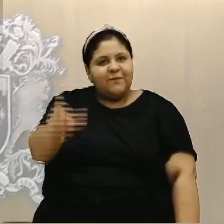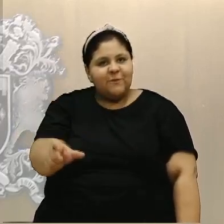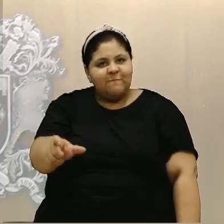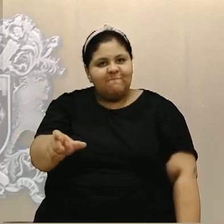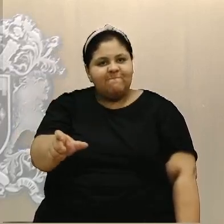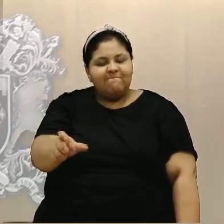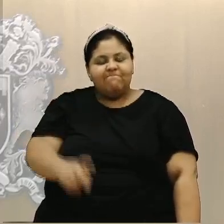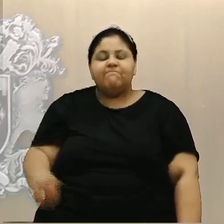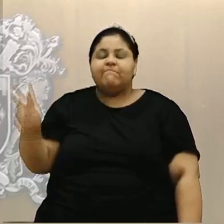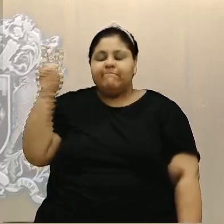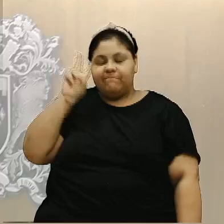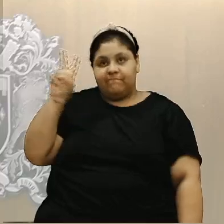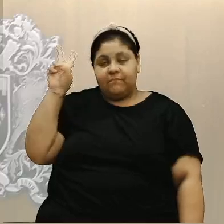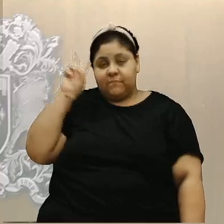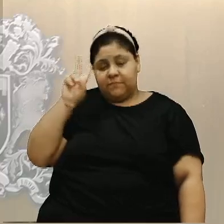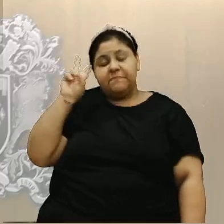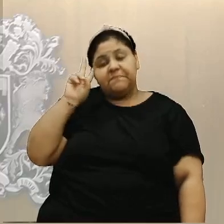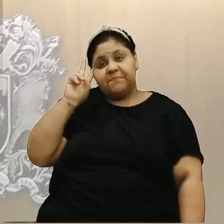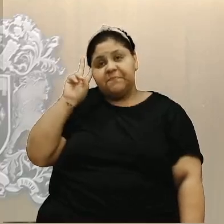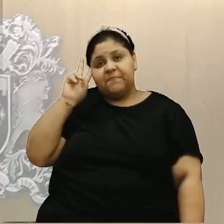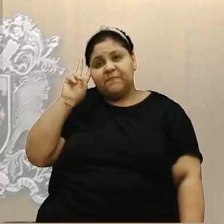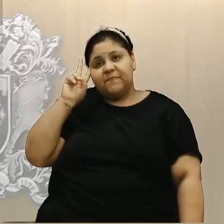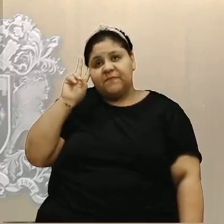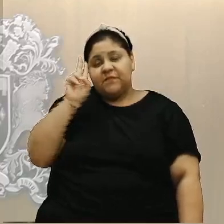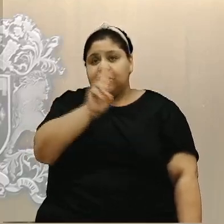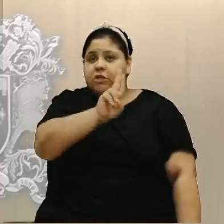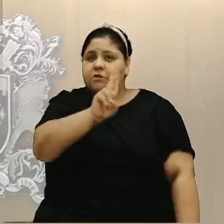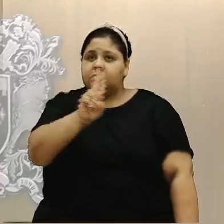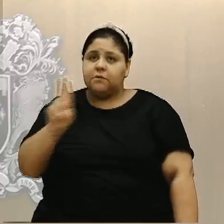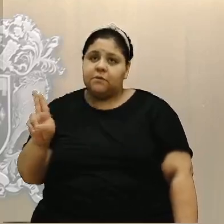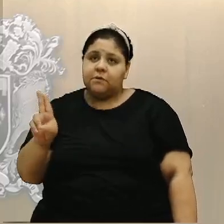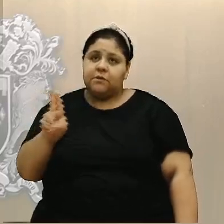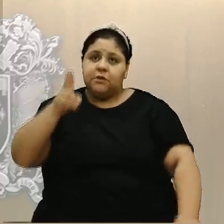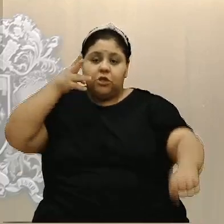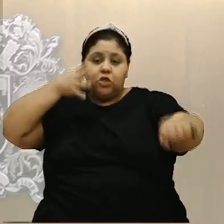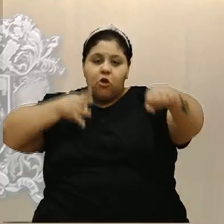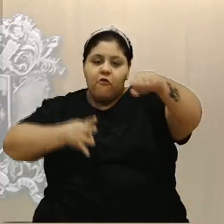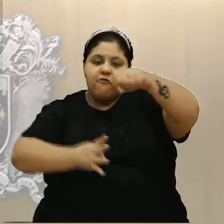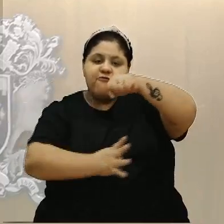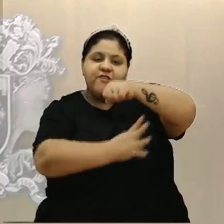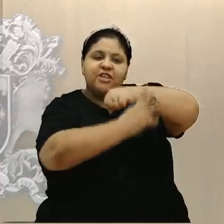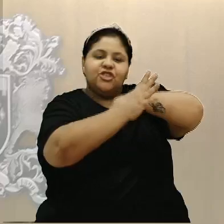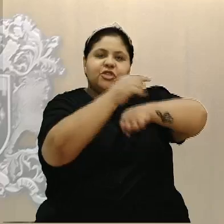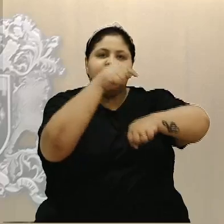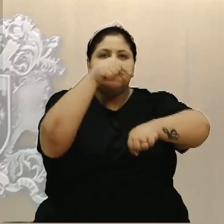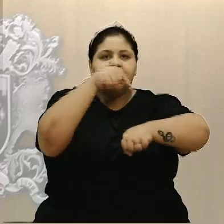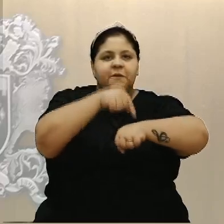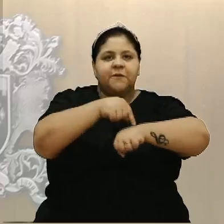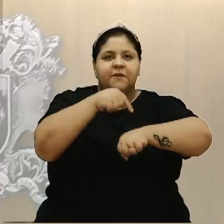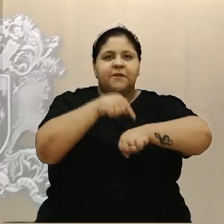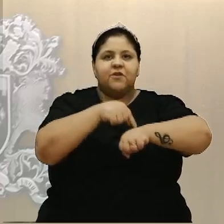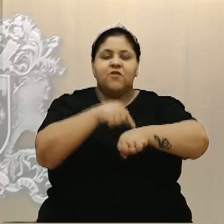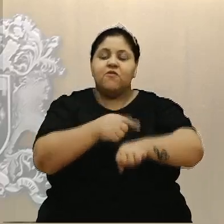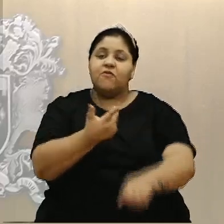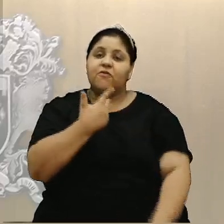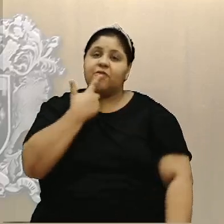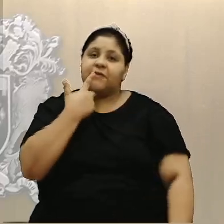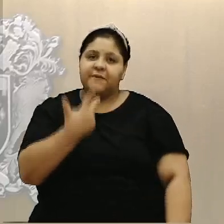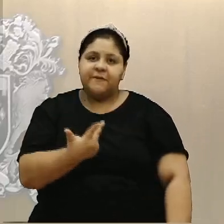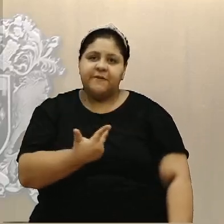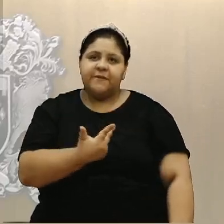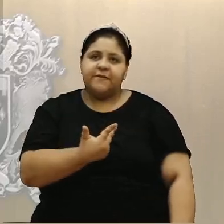essa história se chama Viajantes no Tempo, que foi recontada